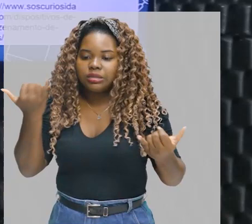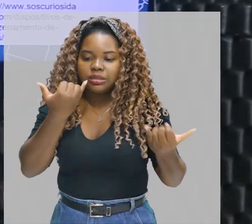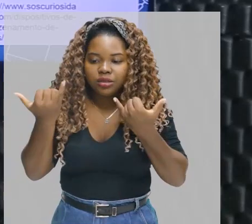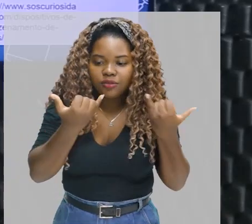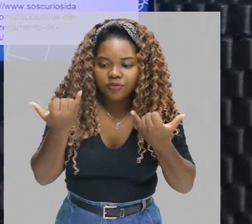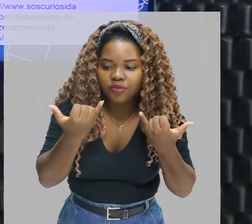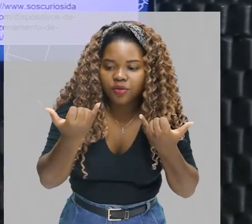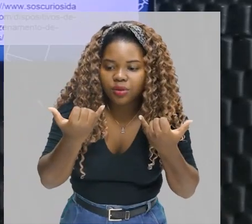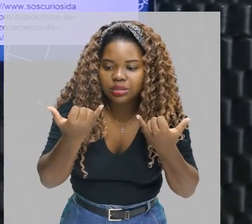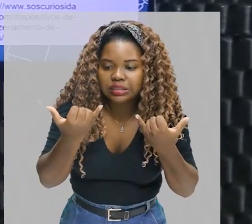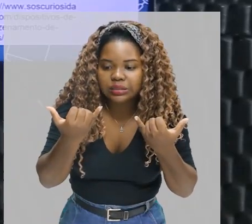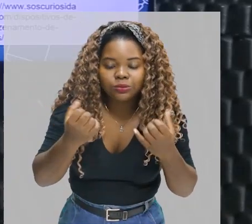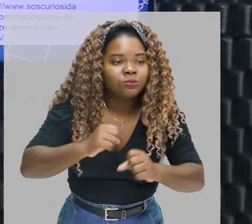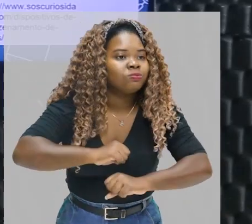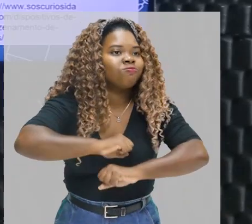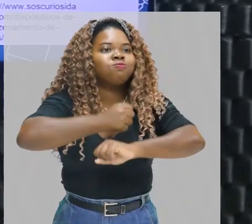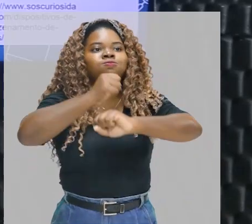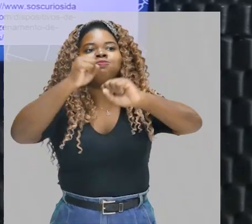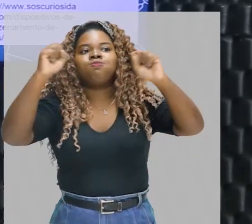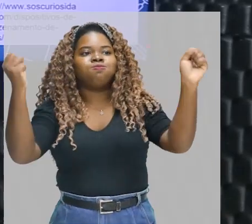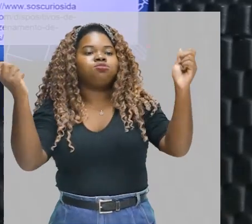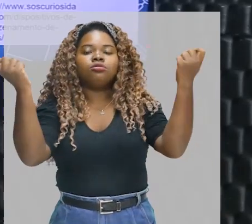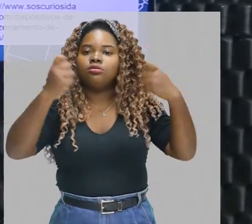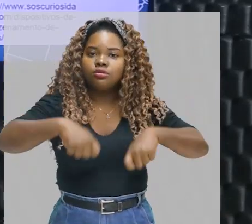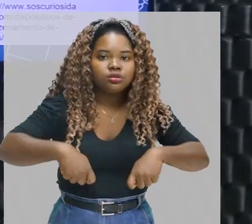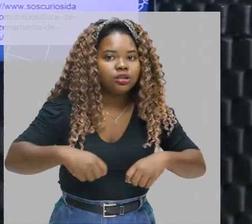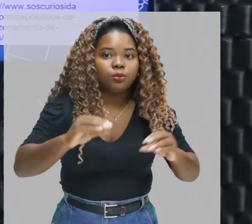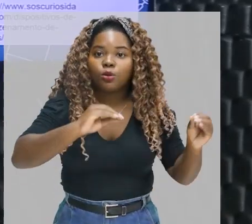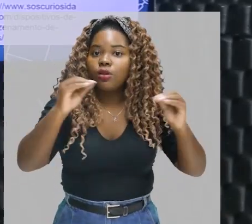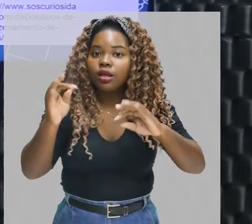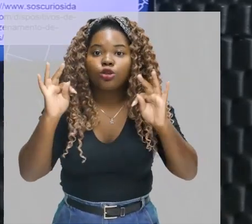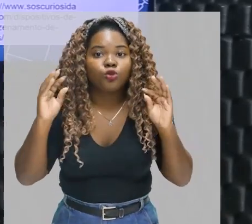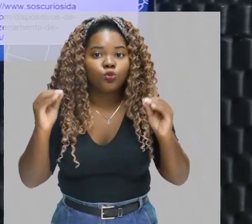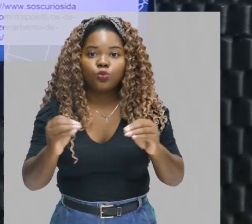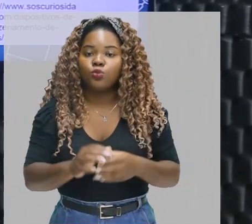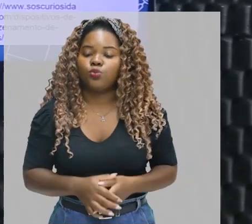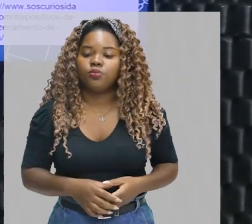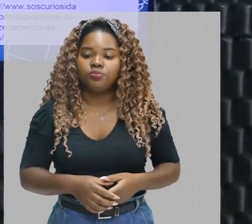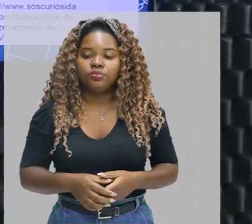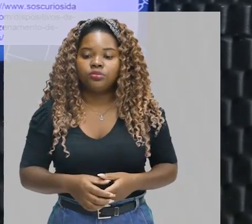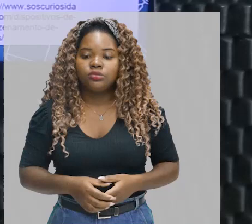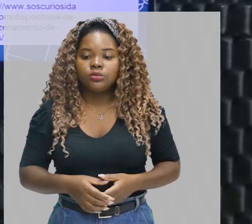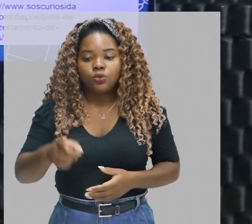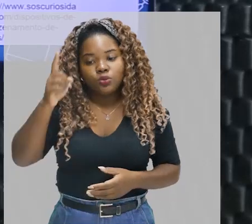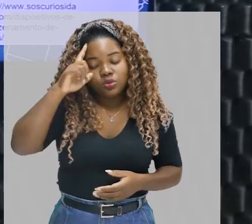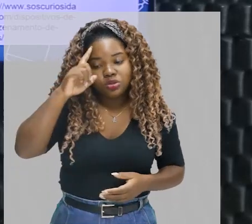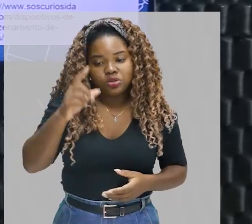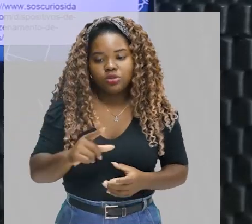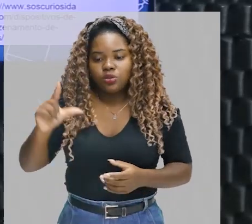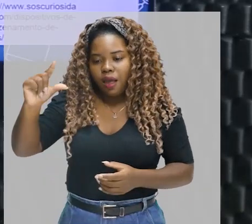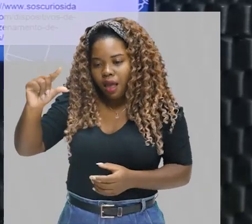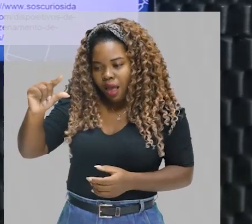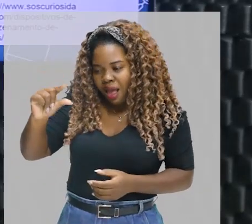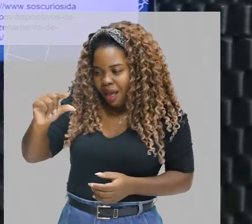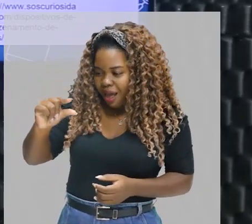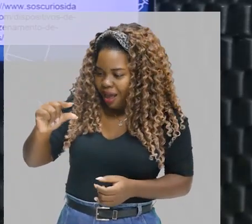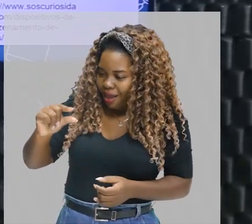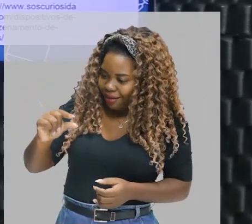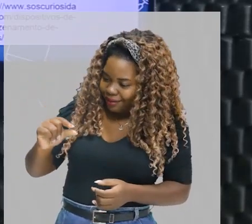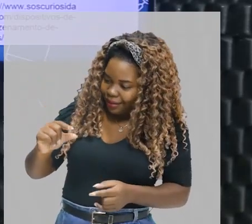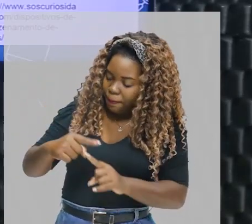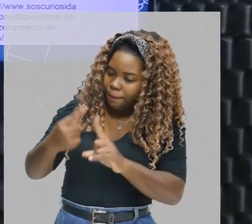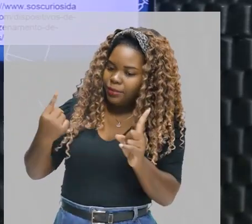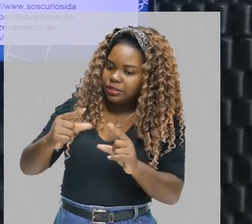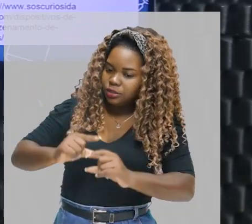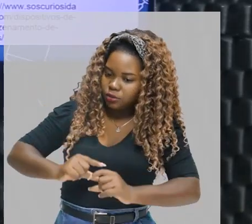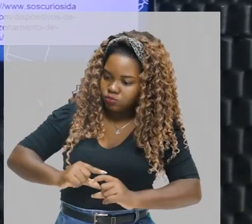era da nanotecnologia, certo? Nós estamos diminuindo o tamanho, mas estamos aumentando aí